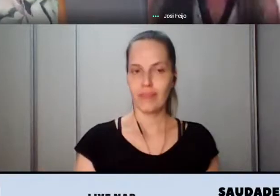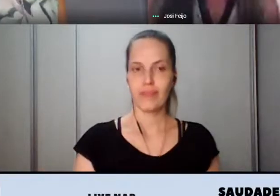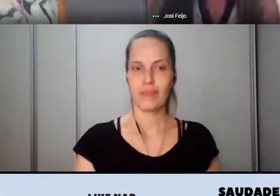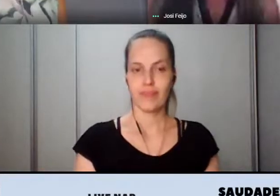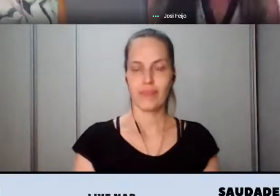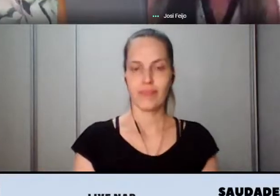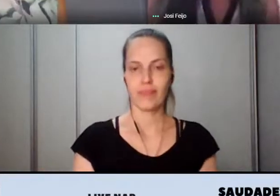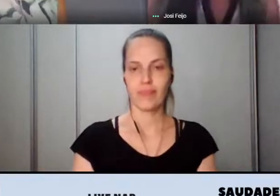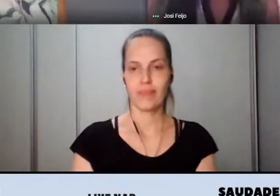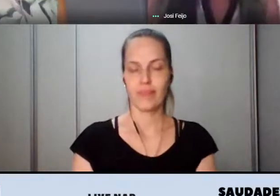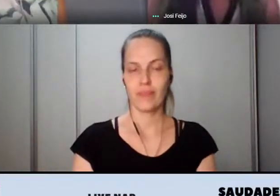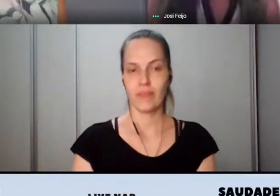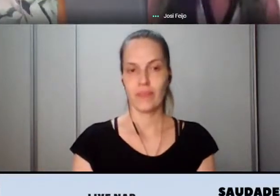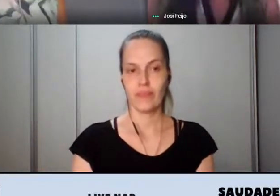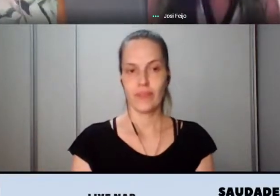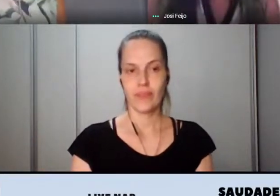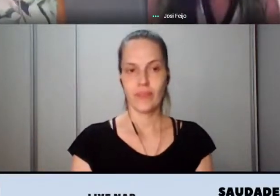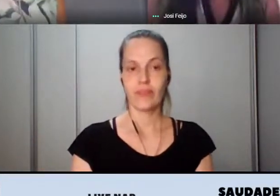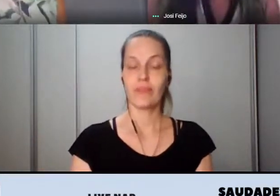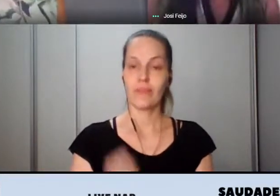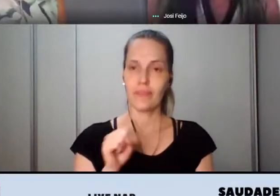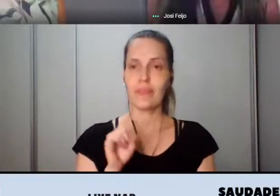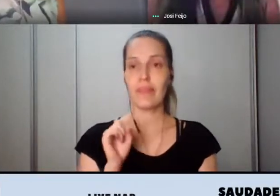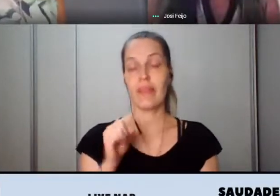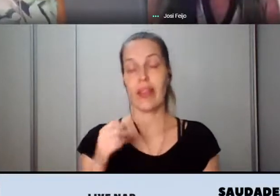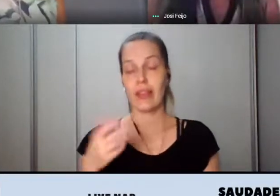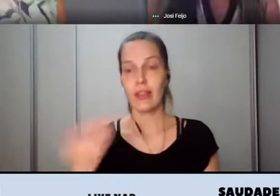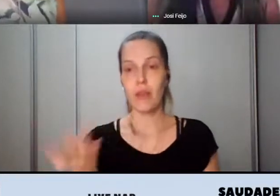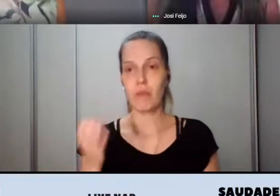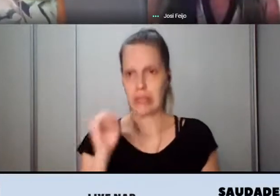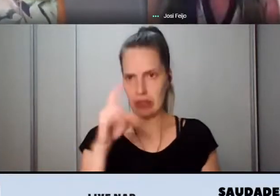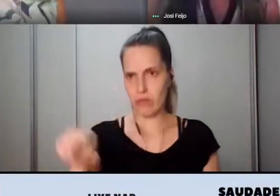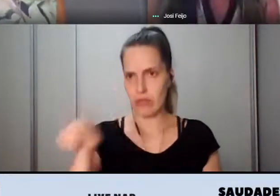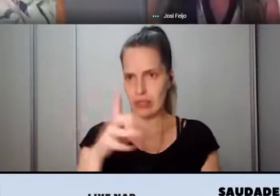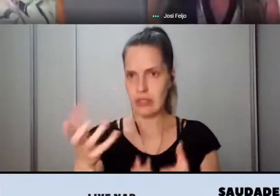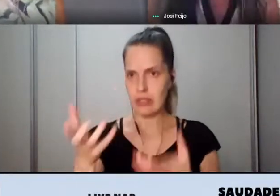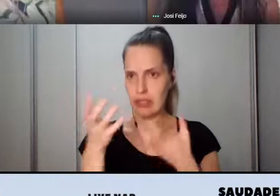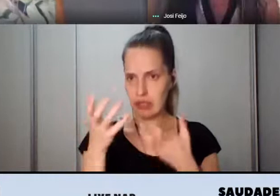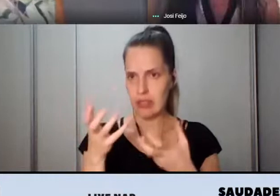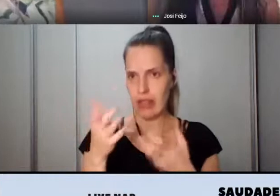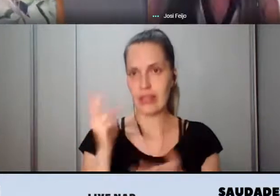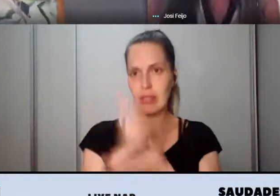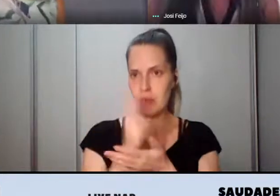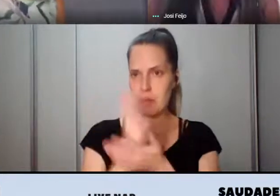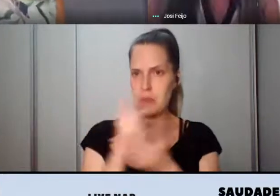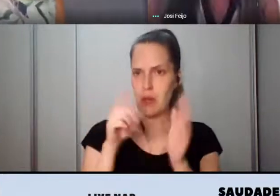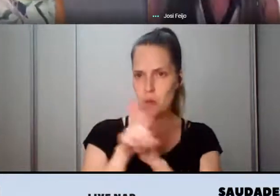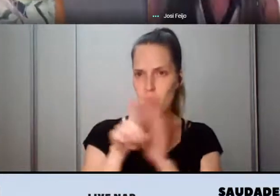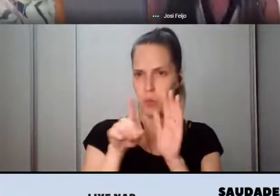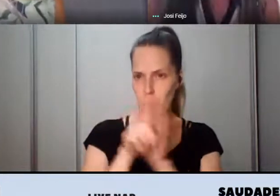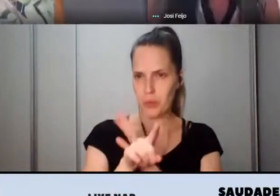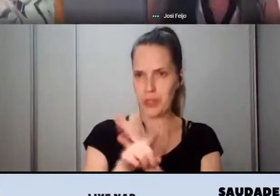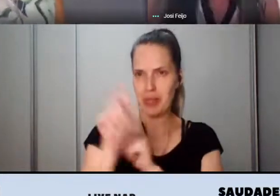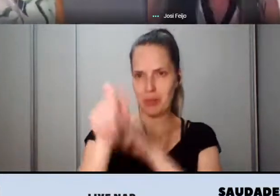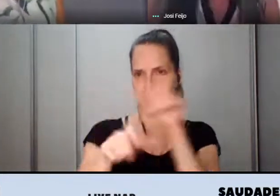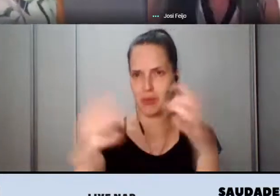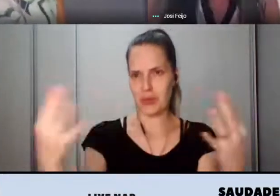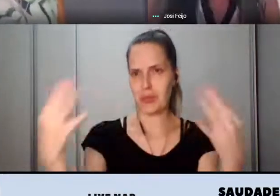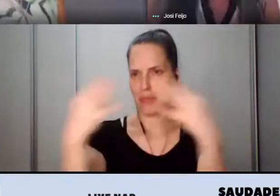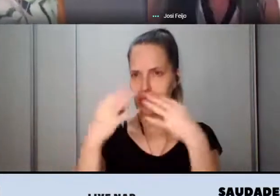Sim, né? Gente, se vocês quiserem, enfim, a gente sempre vai perguntando, né? Se está fazendo sentido, se vocês